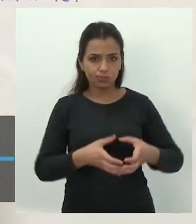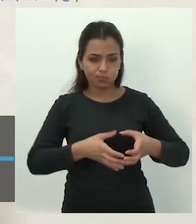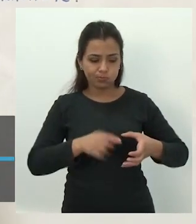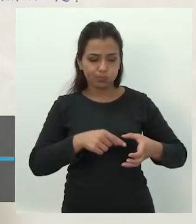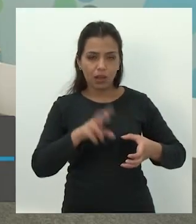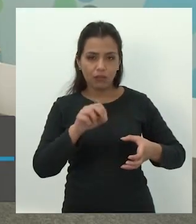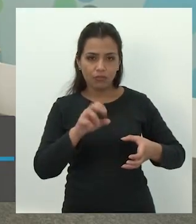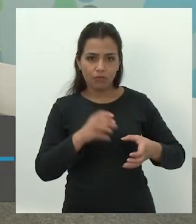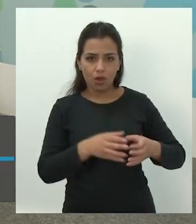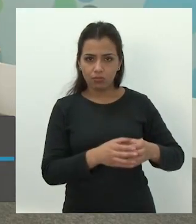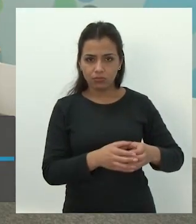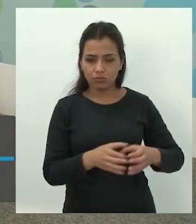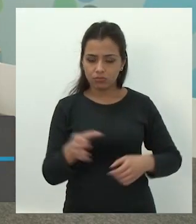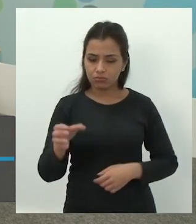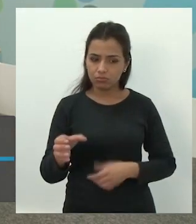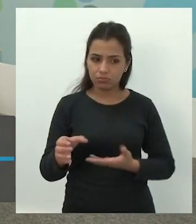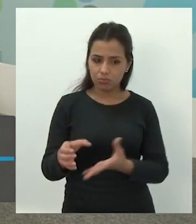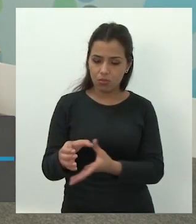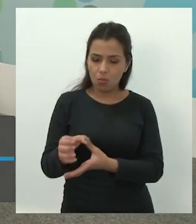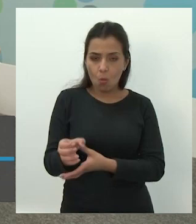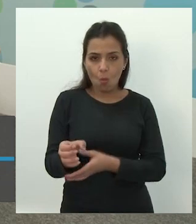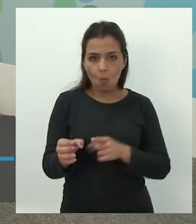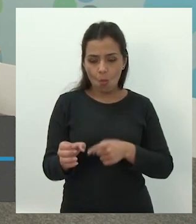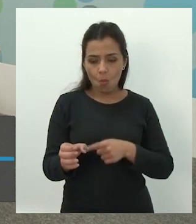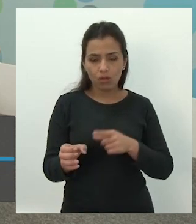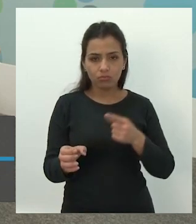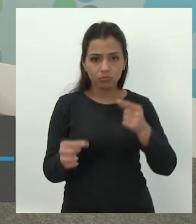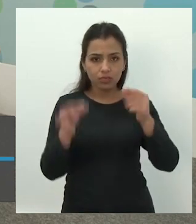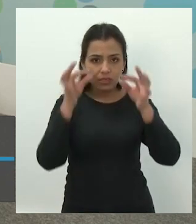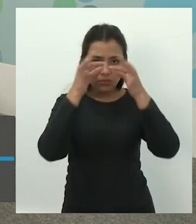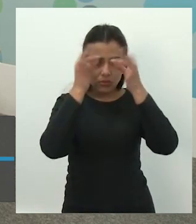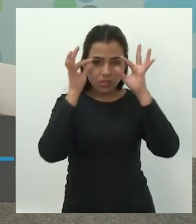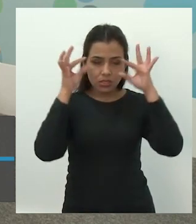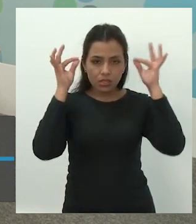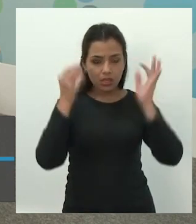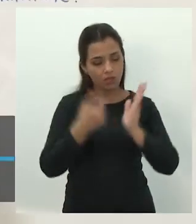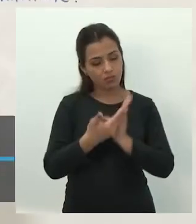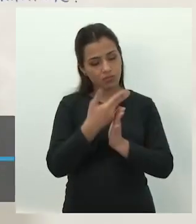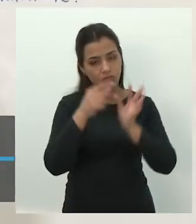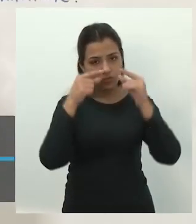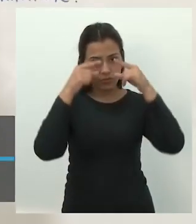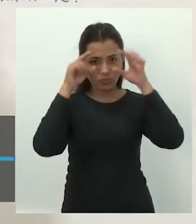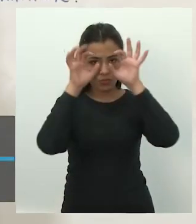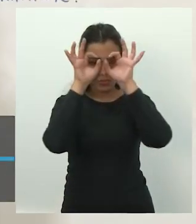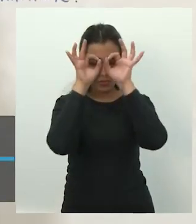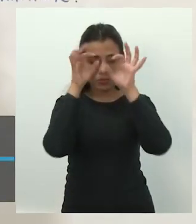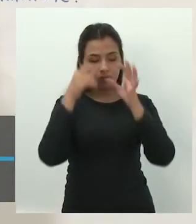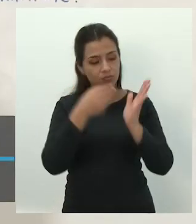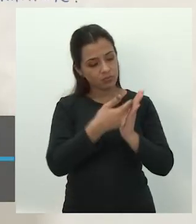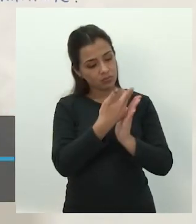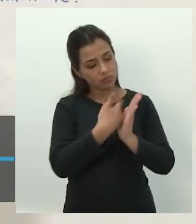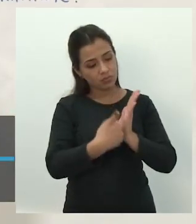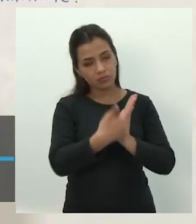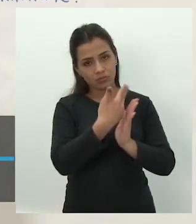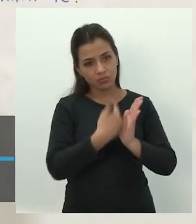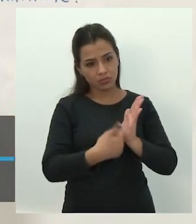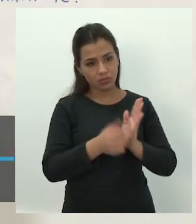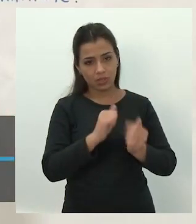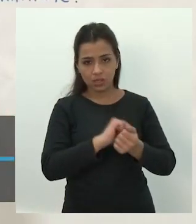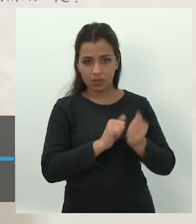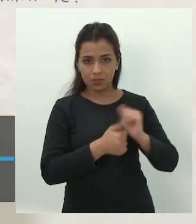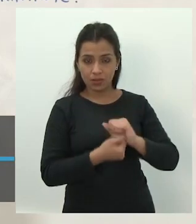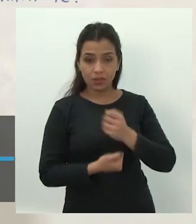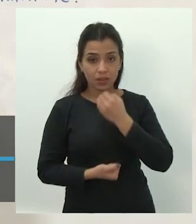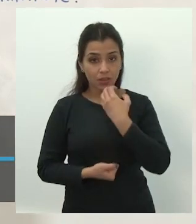vai, pronto. Aí eu encapo essa latinha, desenho ali os olhinhos, o óculos, é a vovó, sabe? Vão fazendo assim, tá bom?